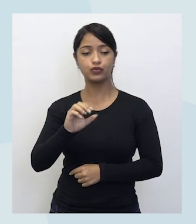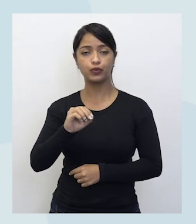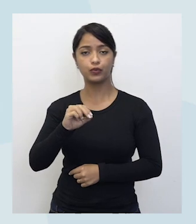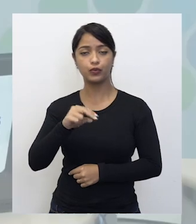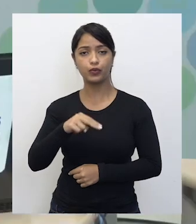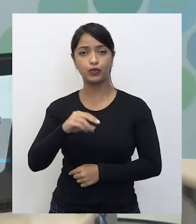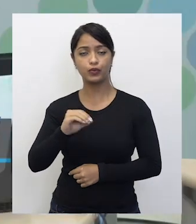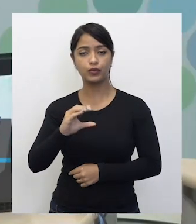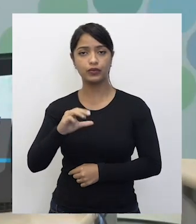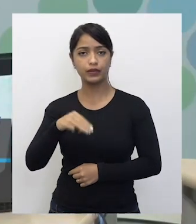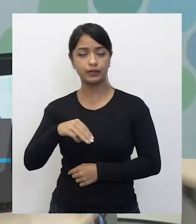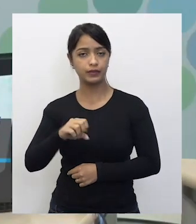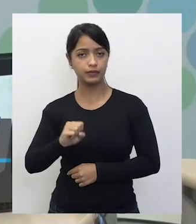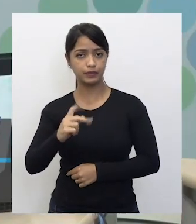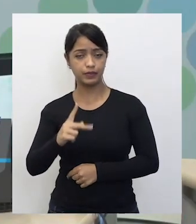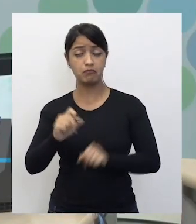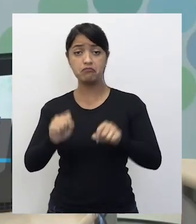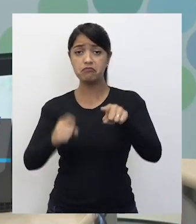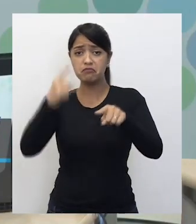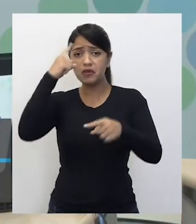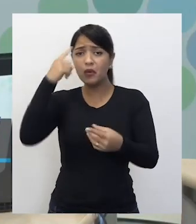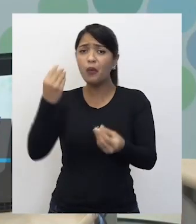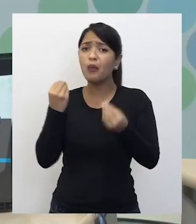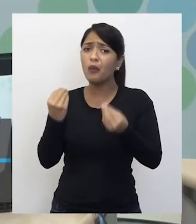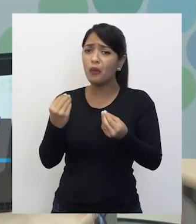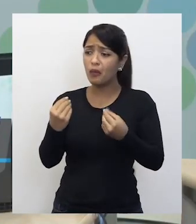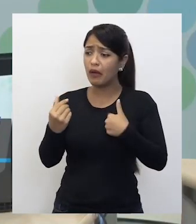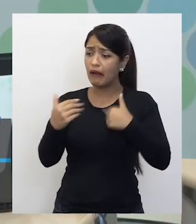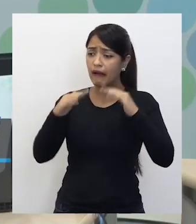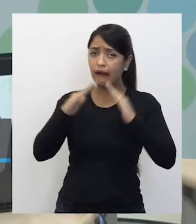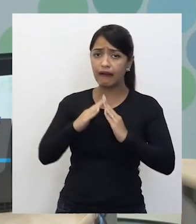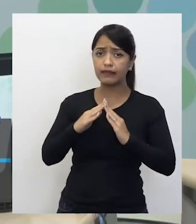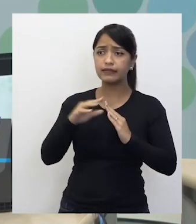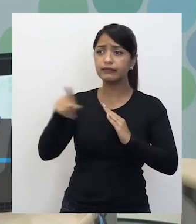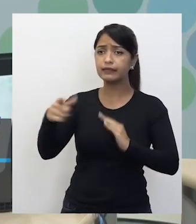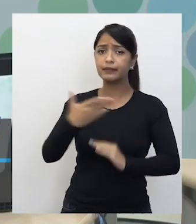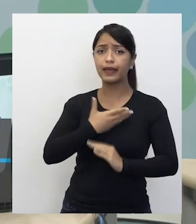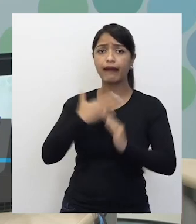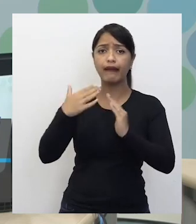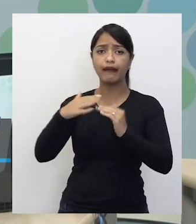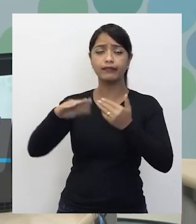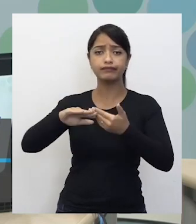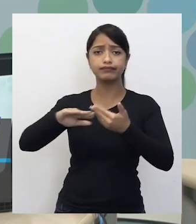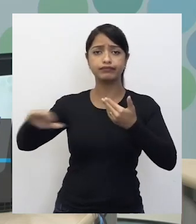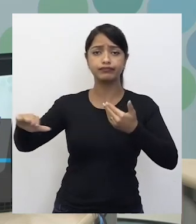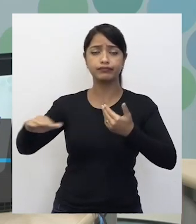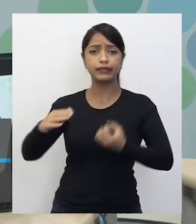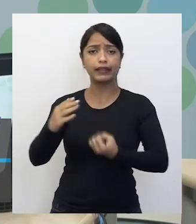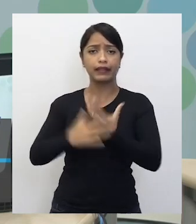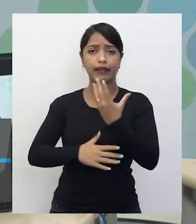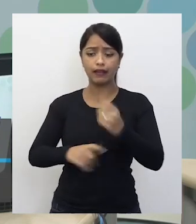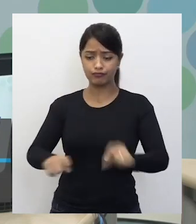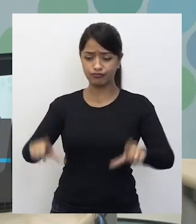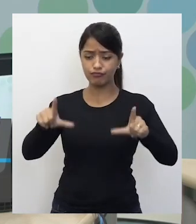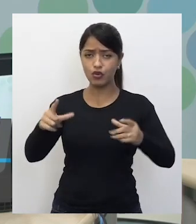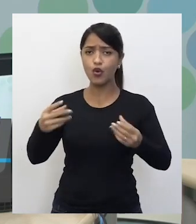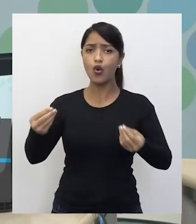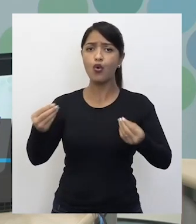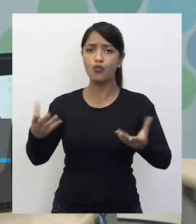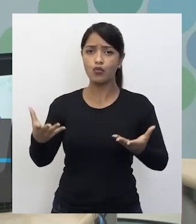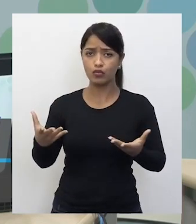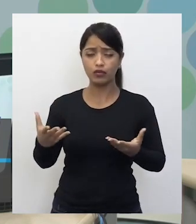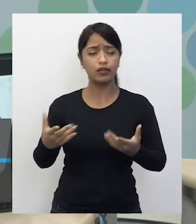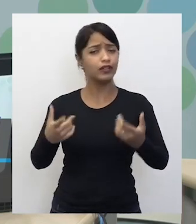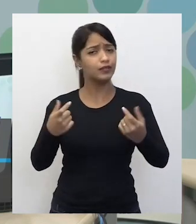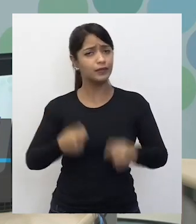meu colega? Né? Se eu estou na minha casa, o meu colega está na casa dele, não precisa elaborar todo ele, só,